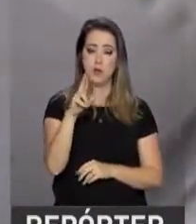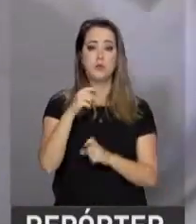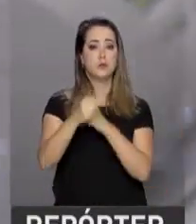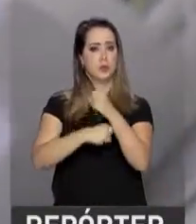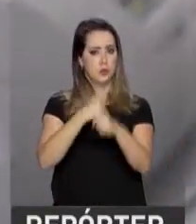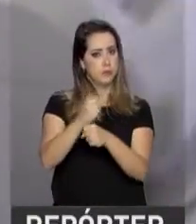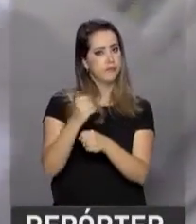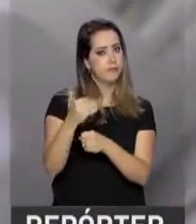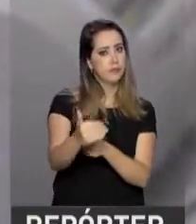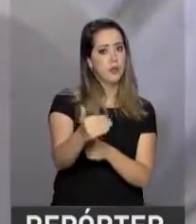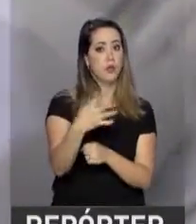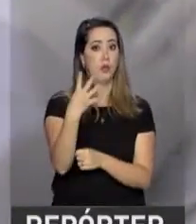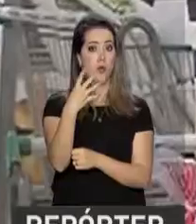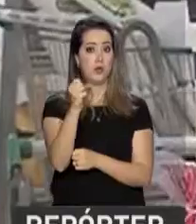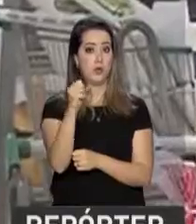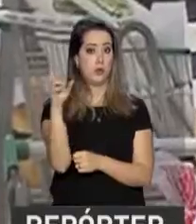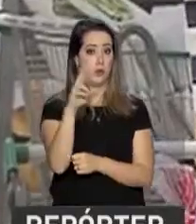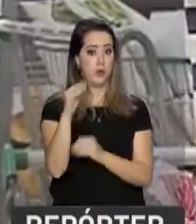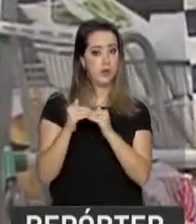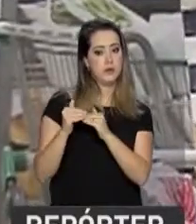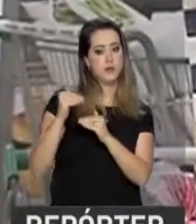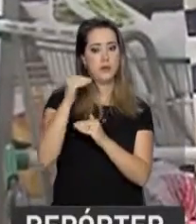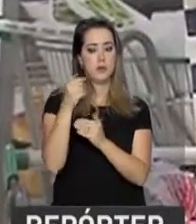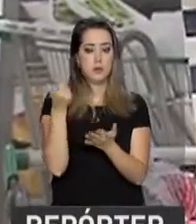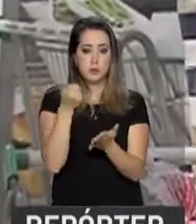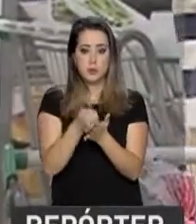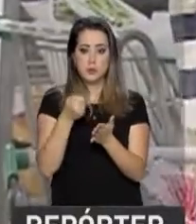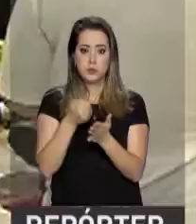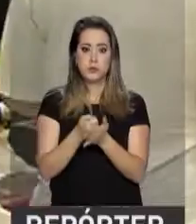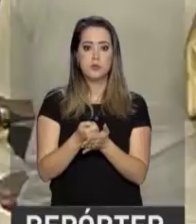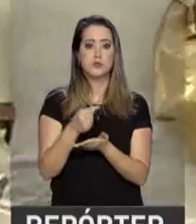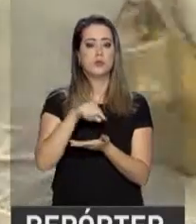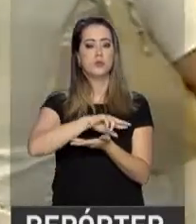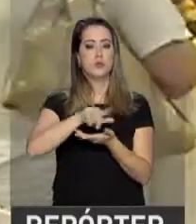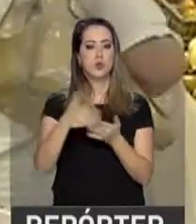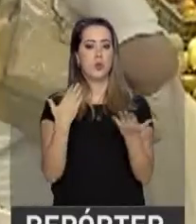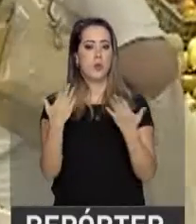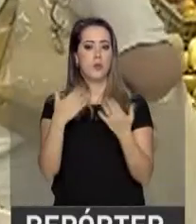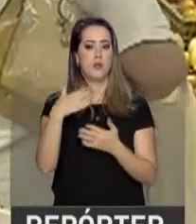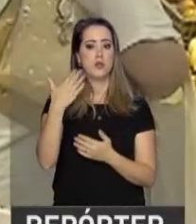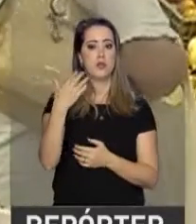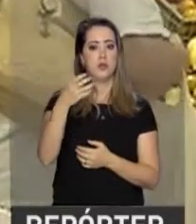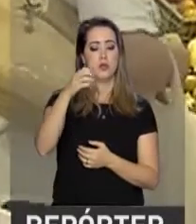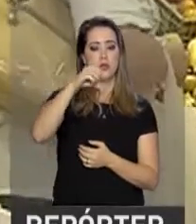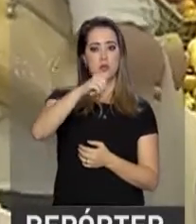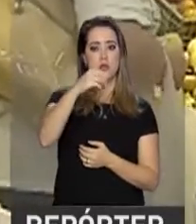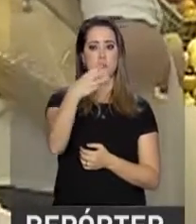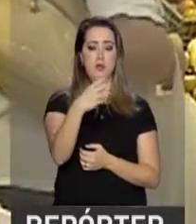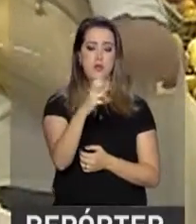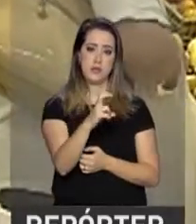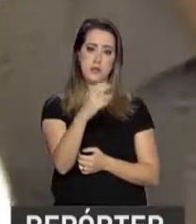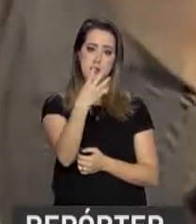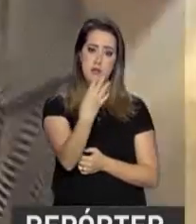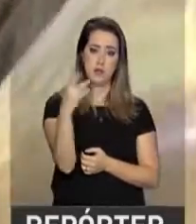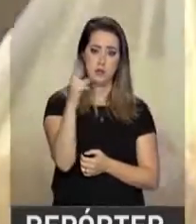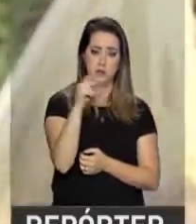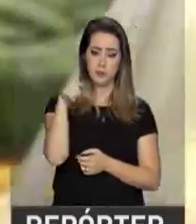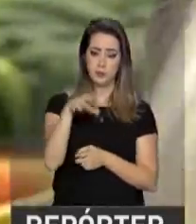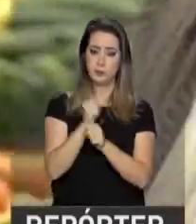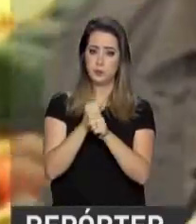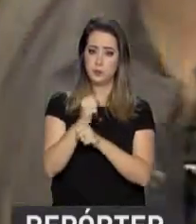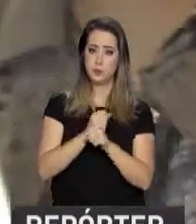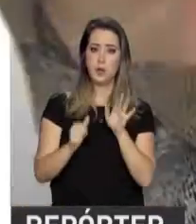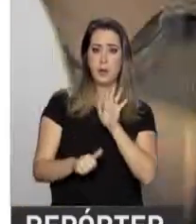são 48 reais a mais no piso de remuneração do país do que os 954 reais em vigor neste ano